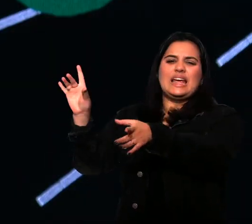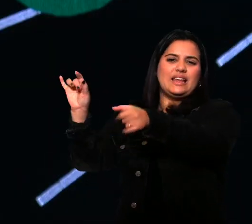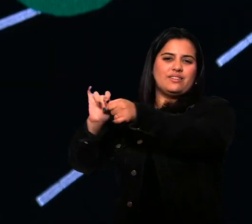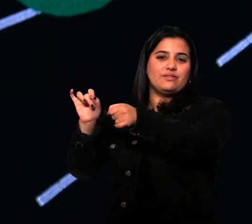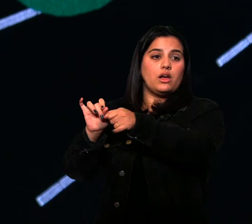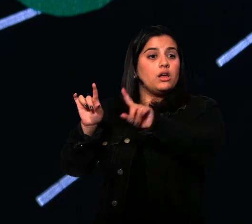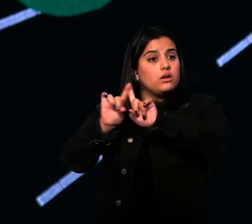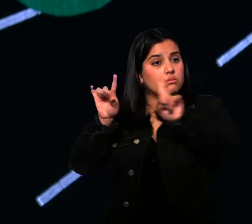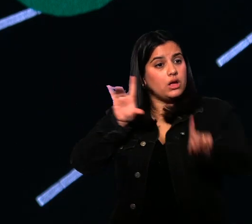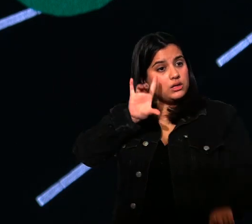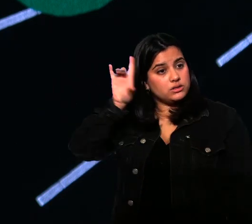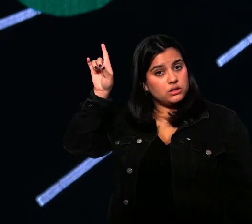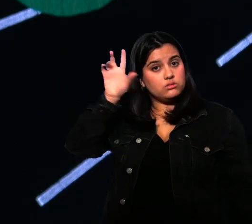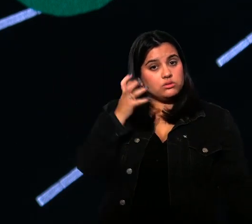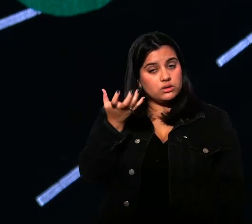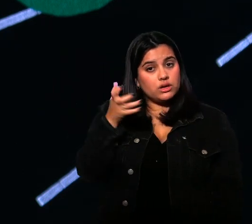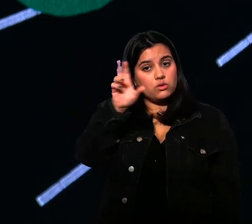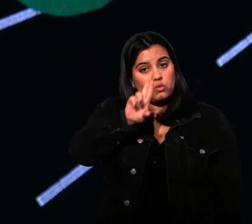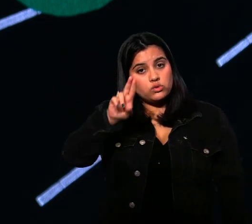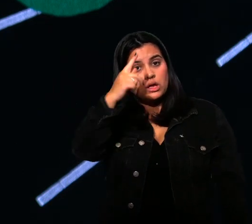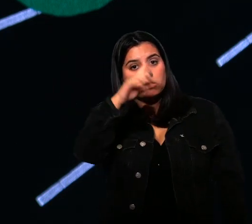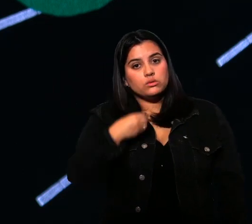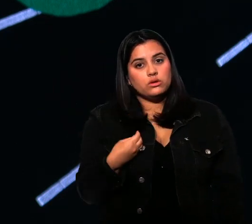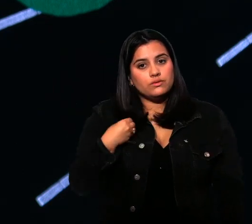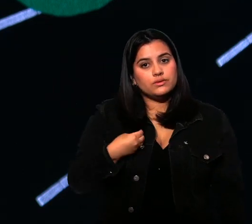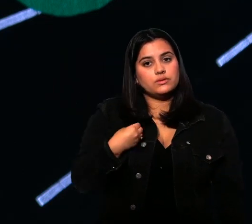usar sou eu e é você.